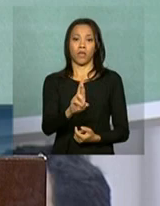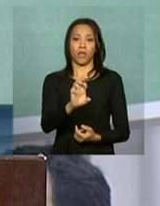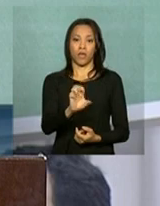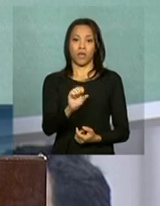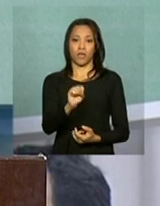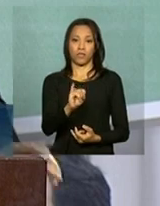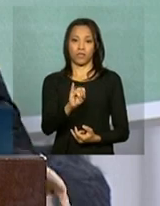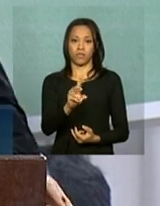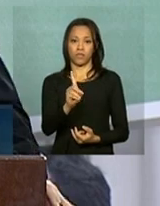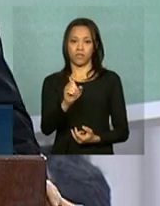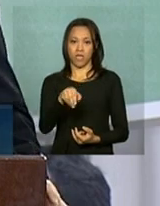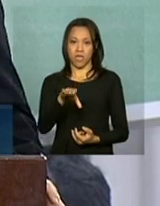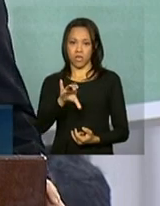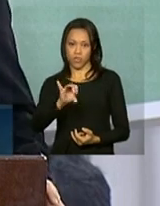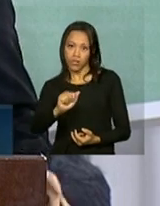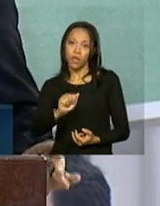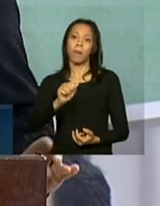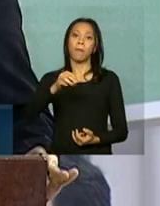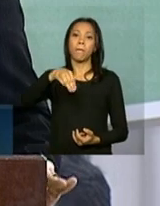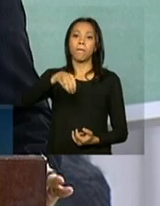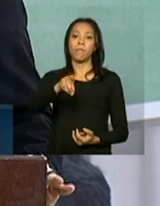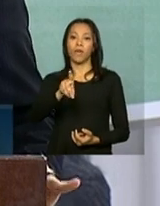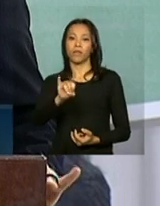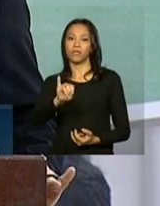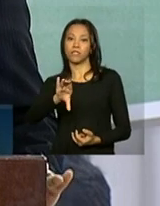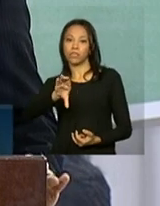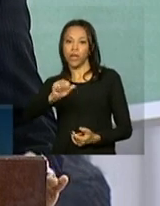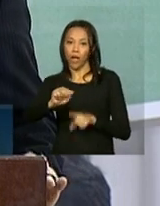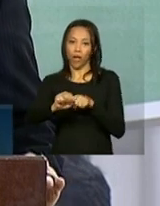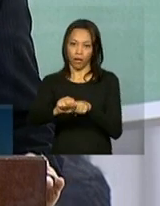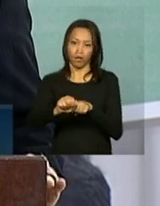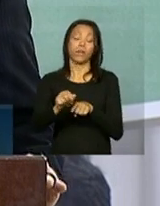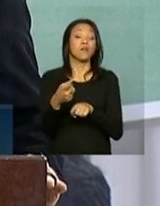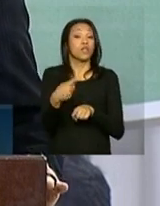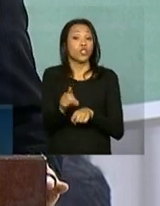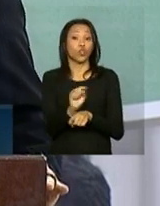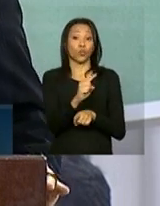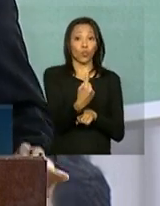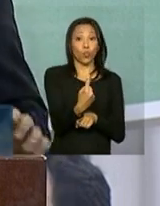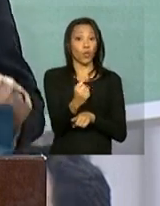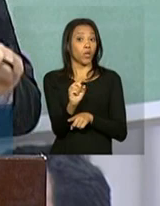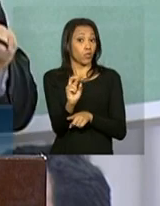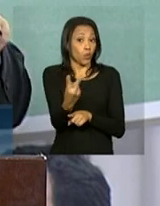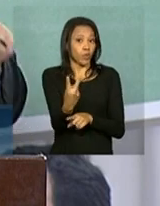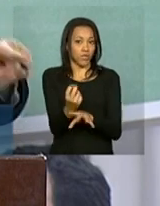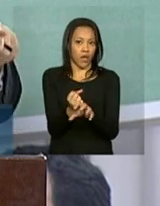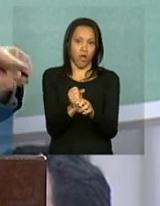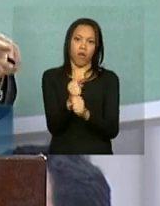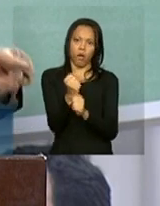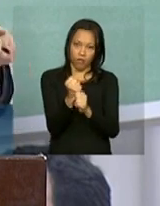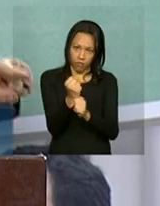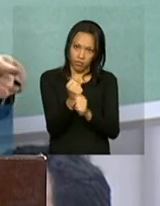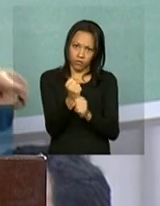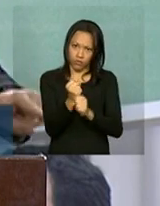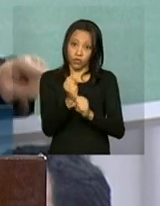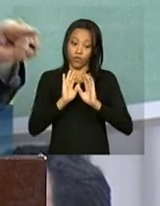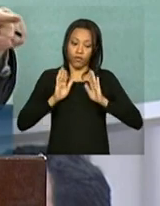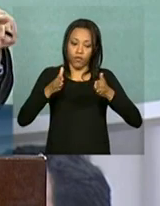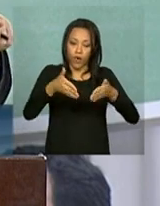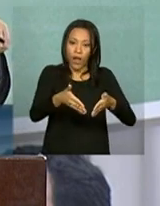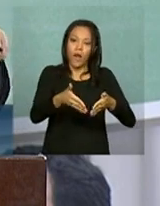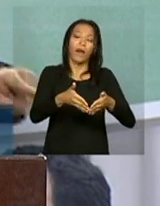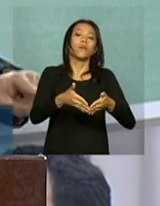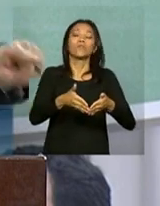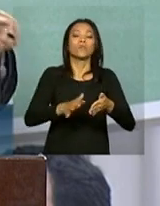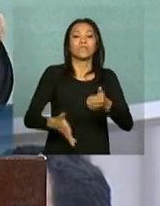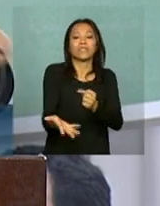só a residência, mas a residência terá que se fazer de 1 a 2 anos na atenção básica, na